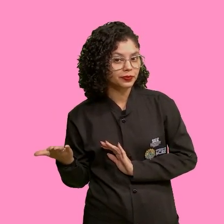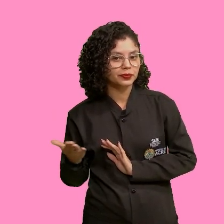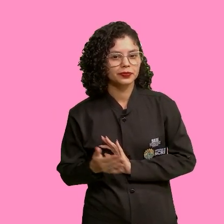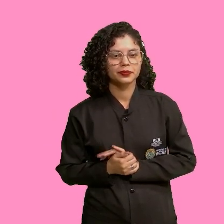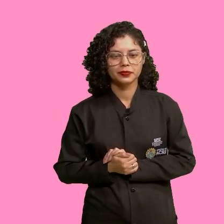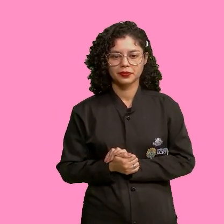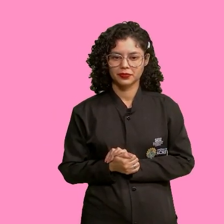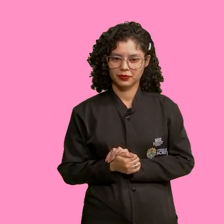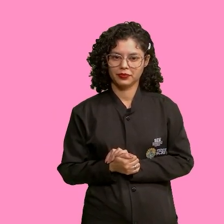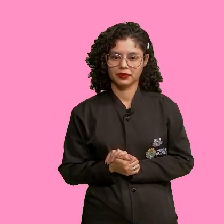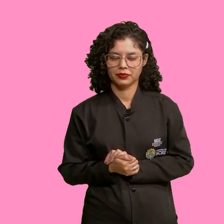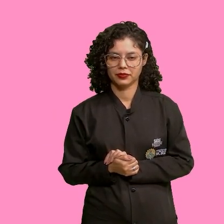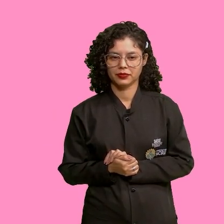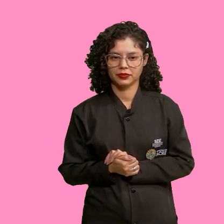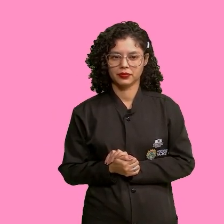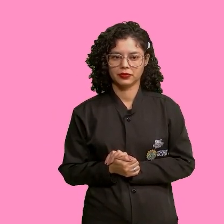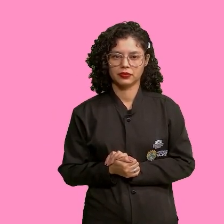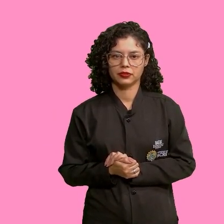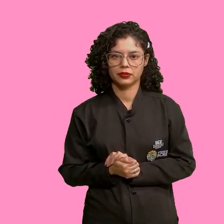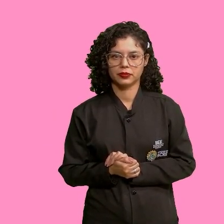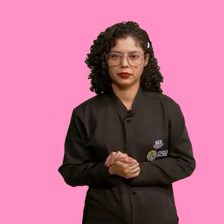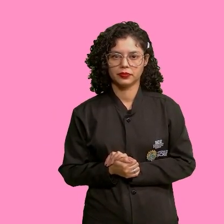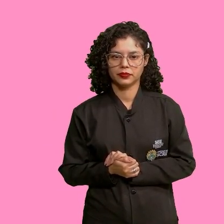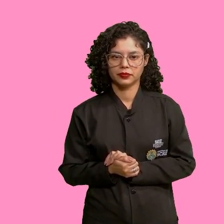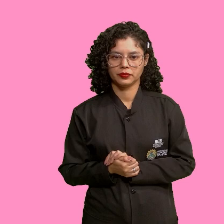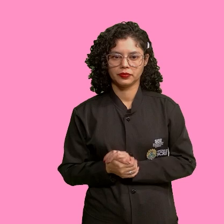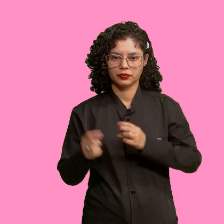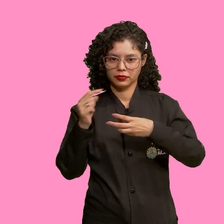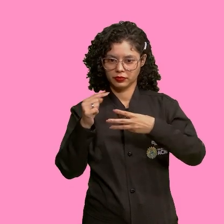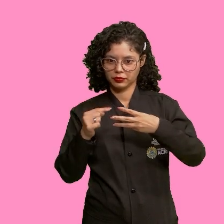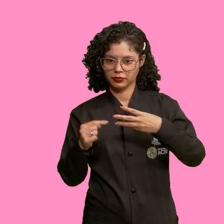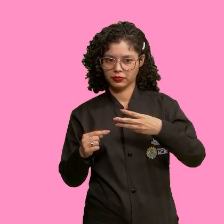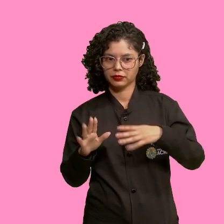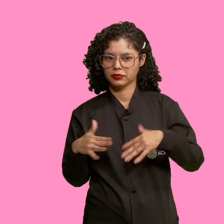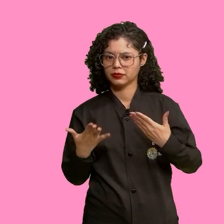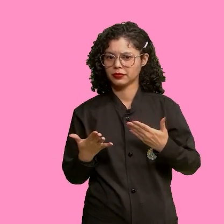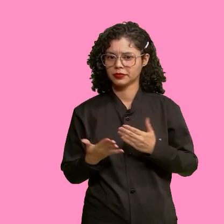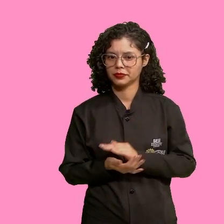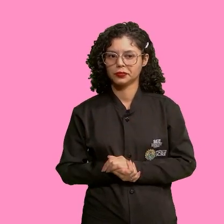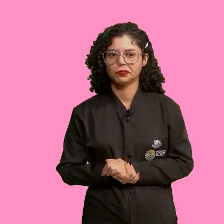lá. Qual desses aí? Não é tão fácil não, viu? Essa daí.